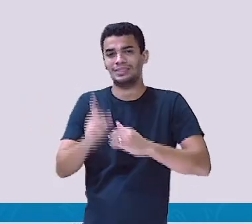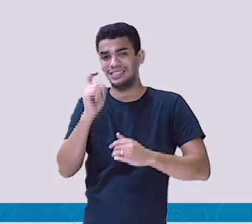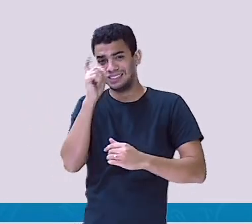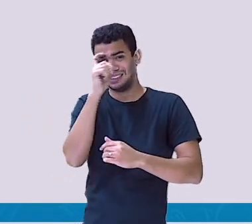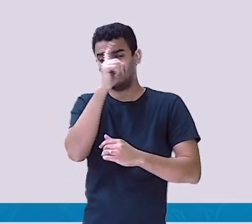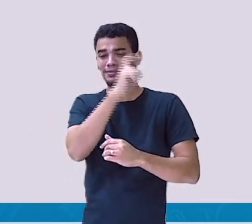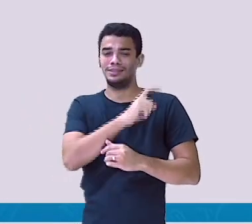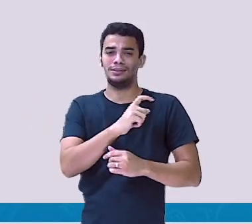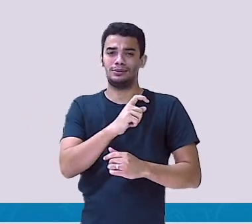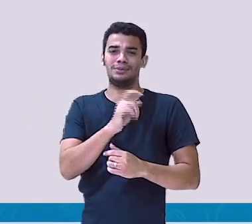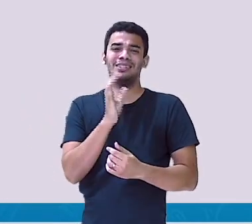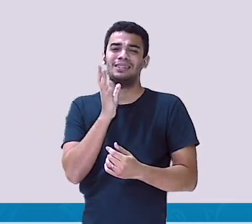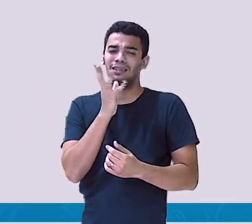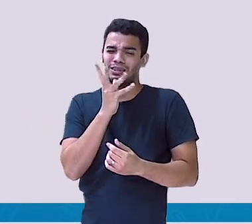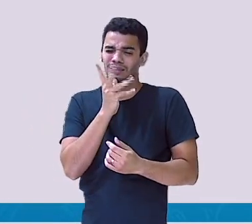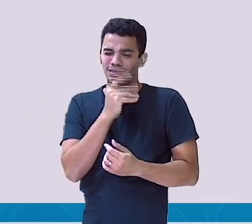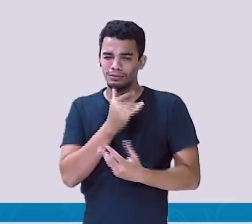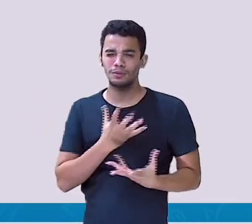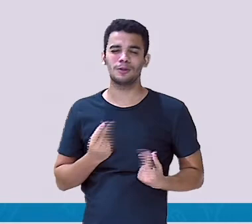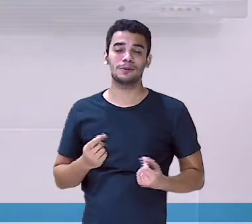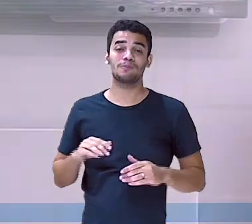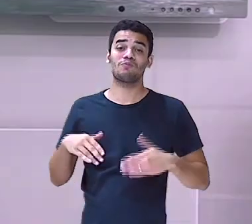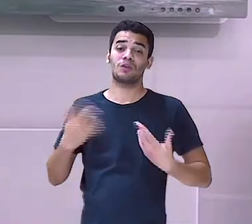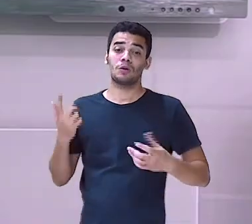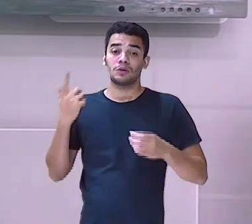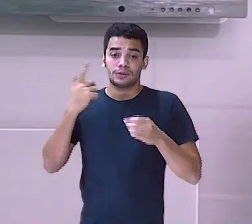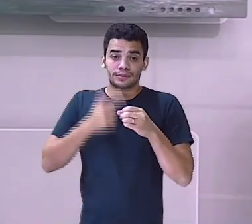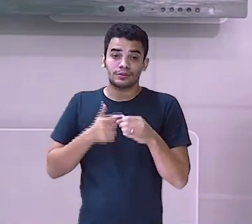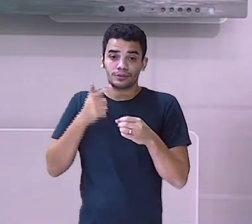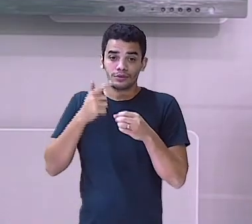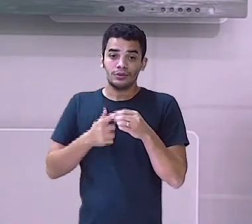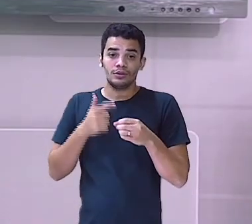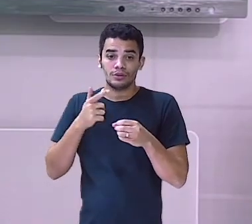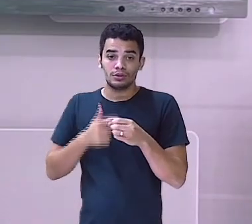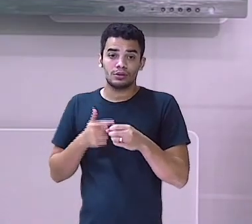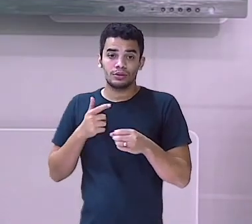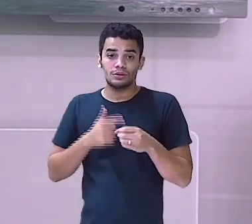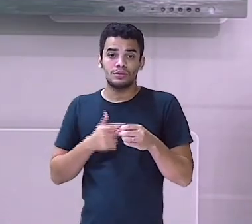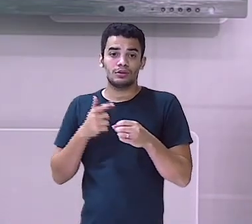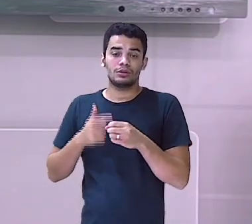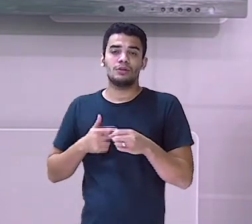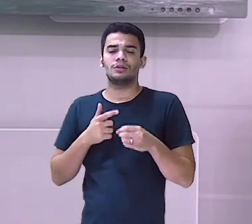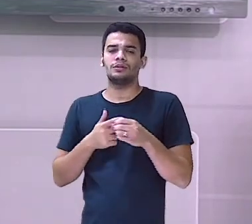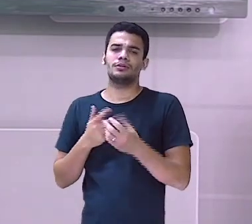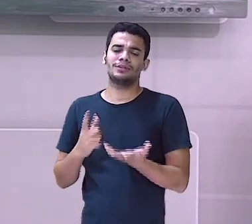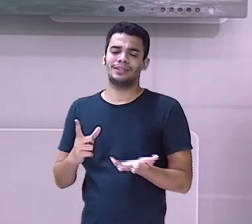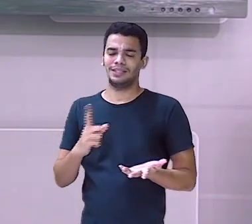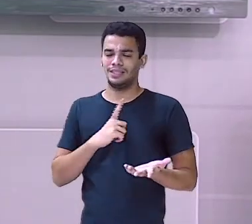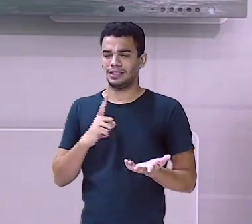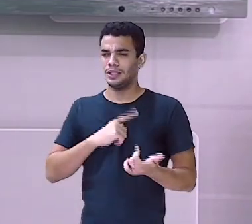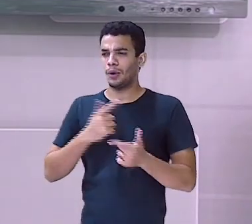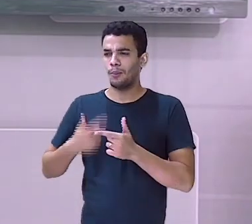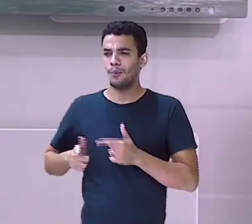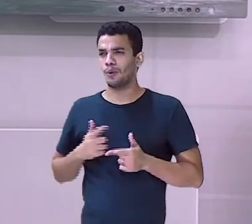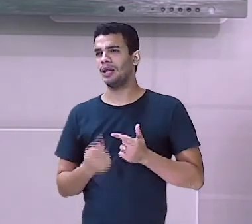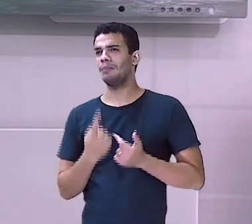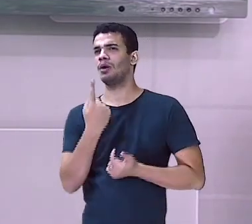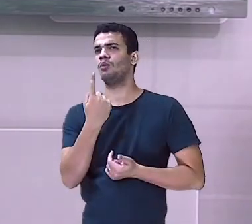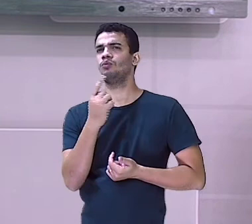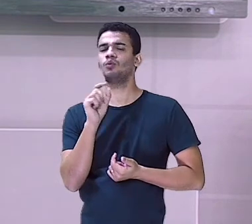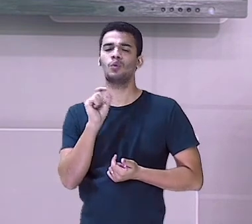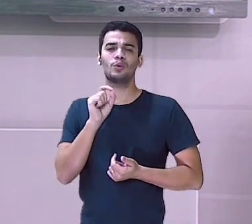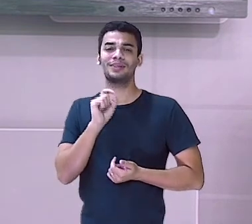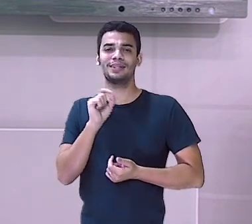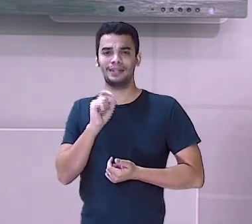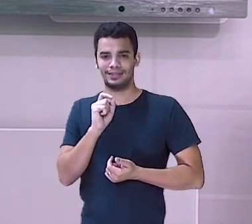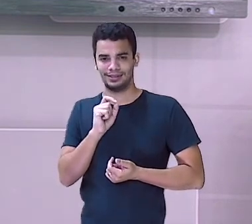petróleo, ele tem sim um mito, não quis dizer mito, ele